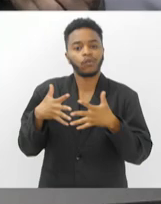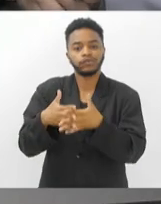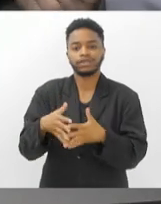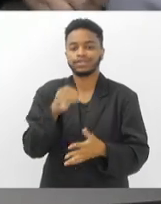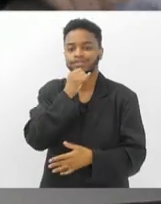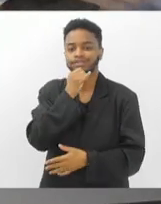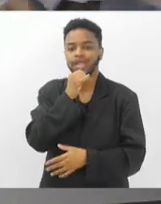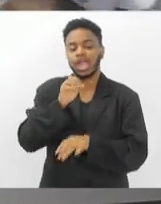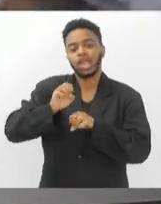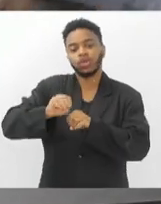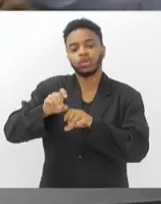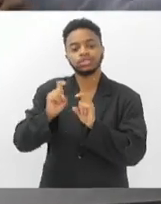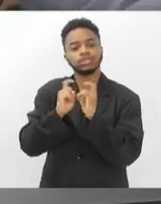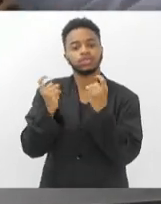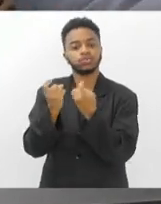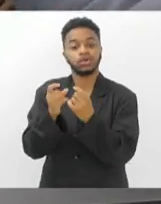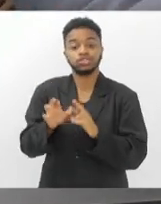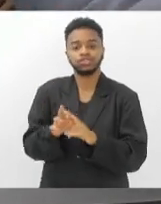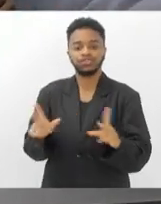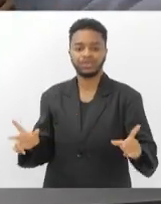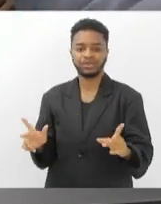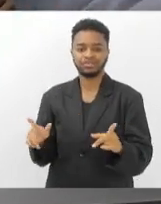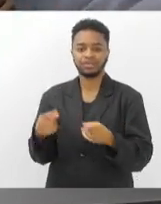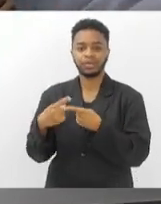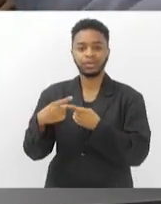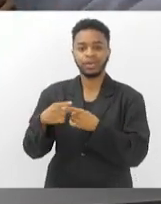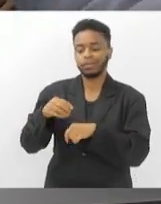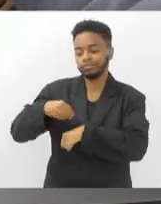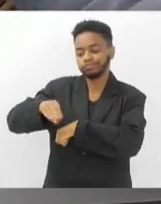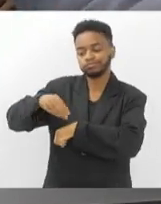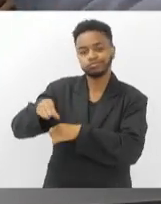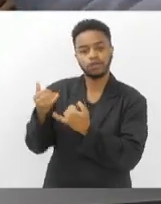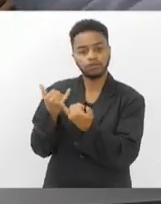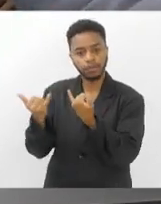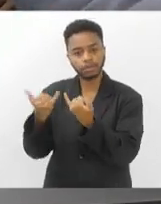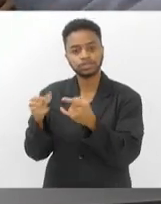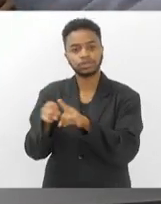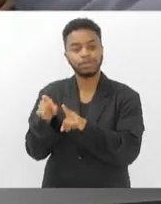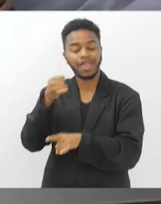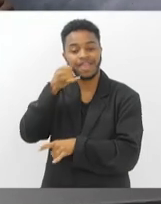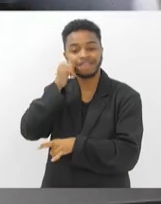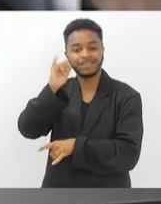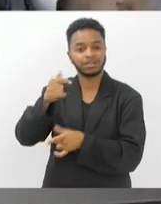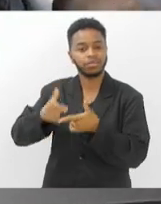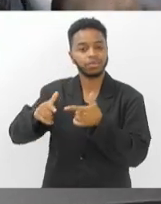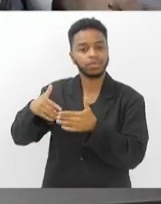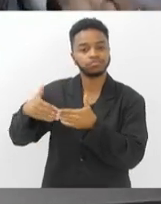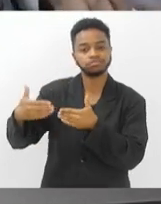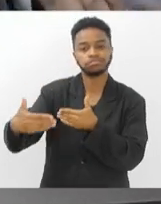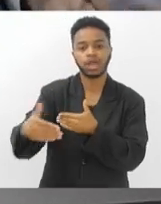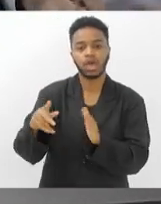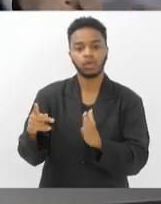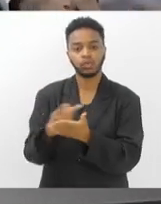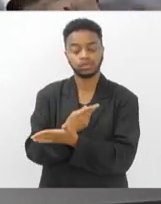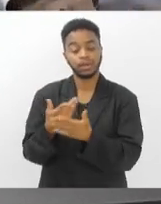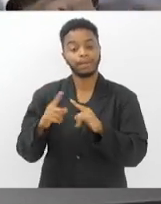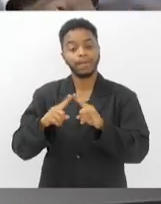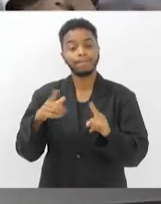a educação sexual, que eu acho que é algo que informa e previne. E eu tenho medo que